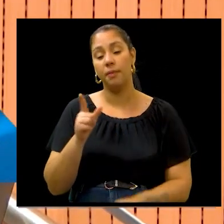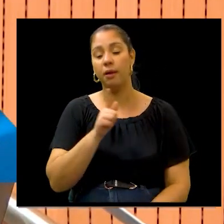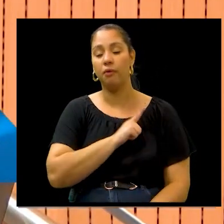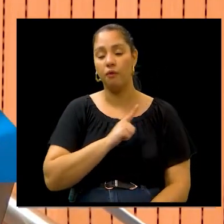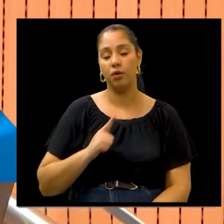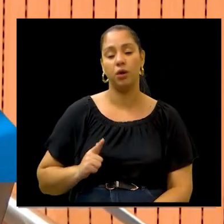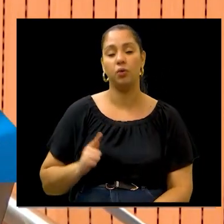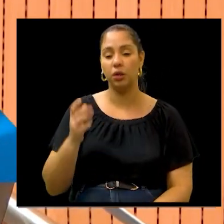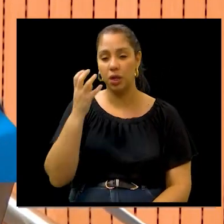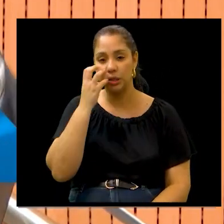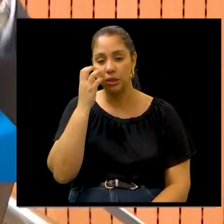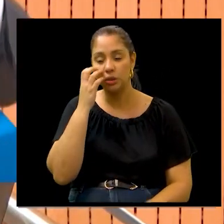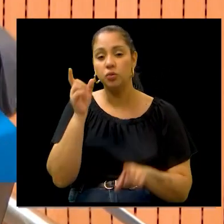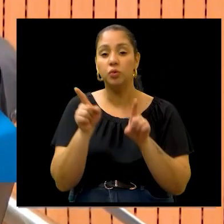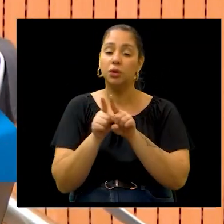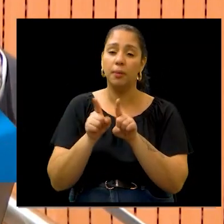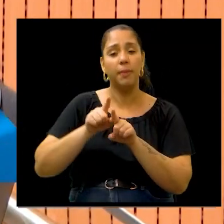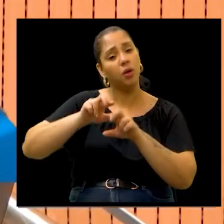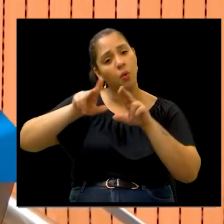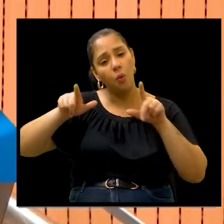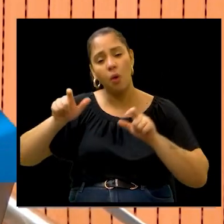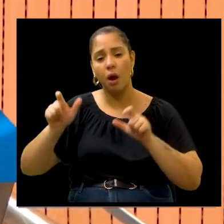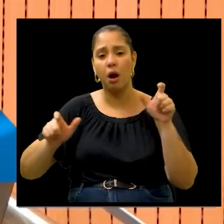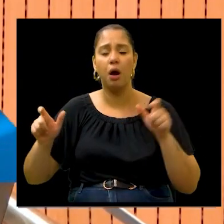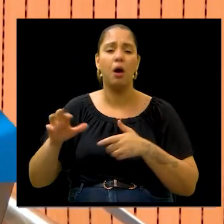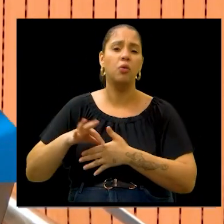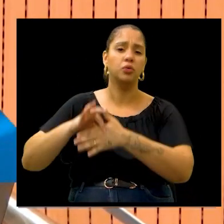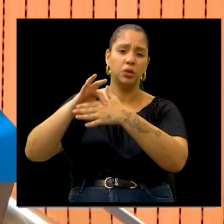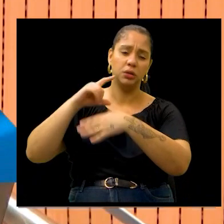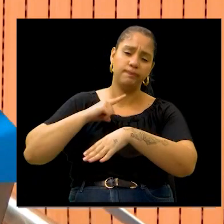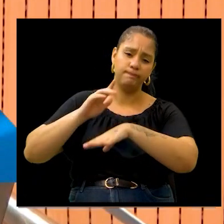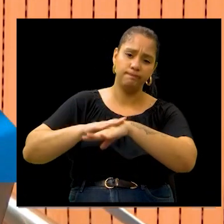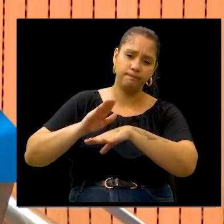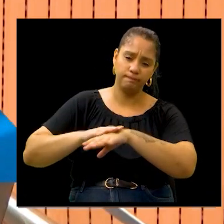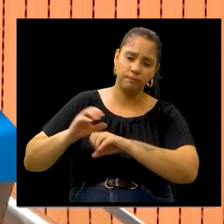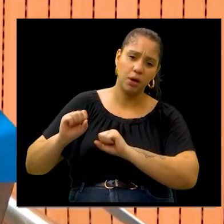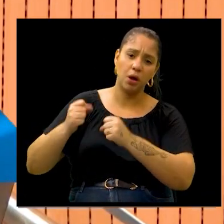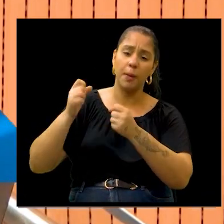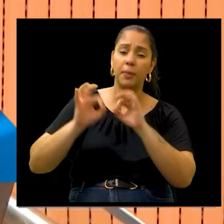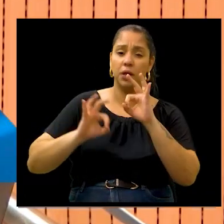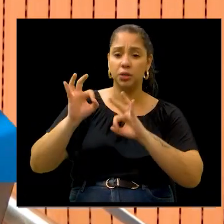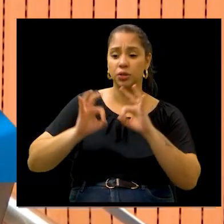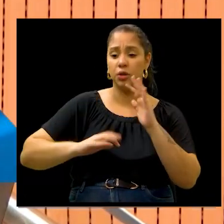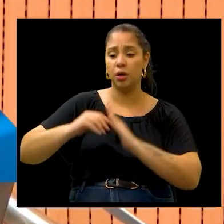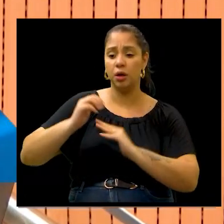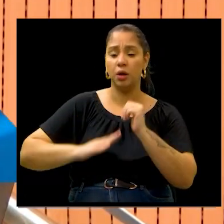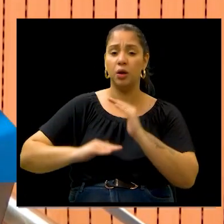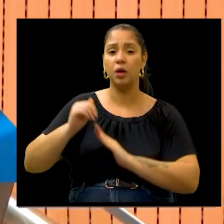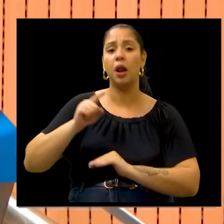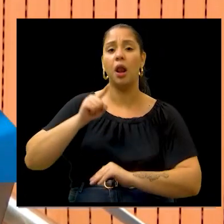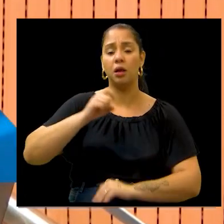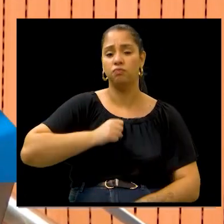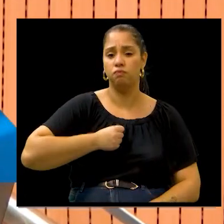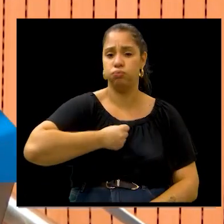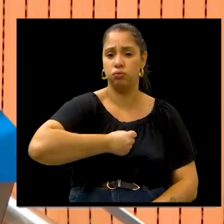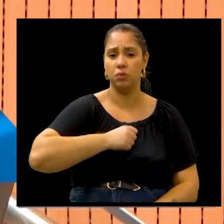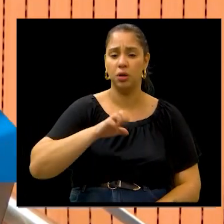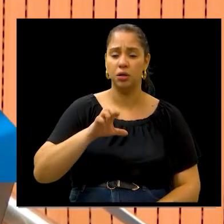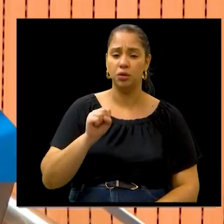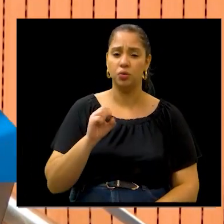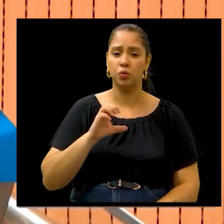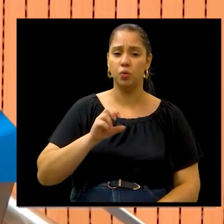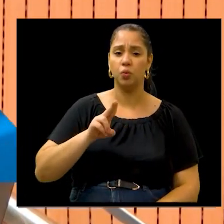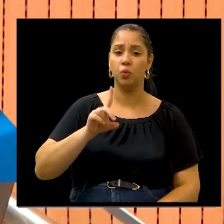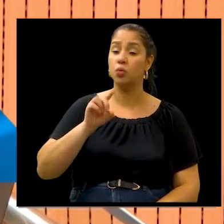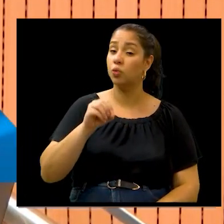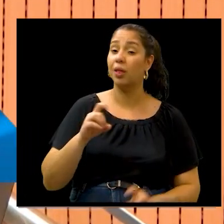Pública, Guilherme Derrit, que é policial militar, e todas as autoridades envolvidas e seus agentes, no planejamento e na execução da